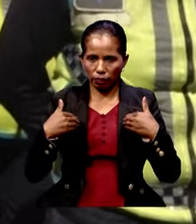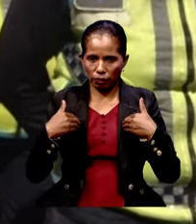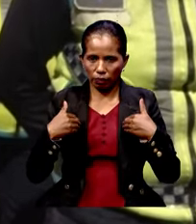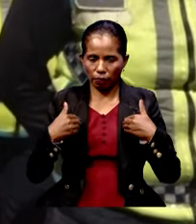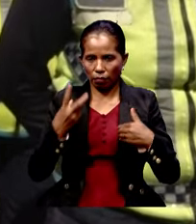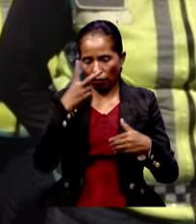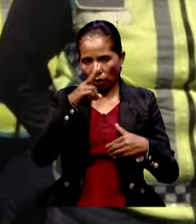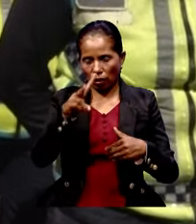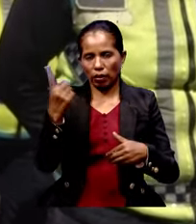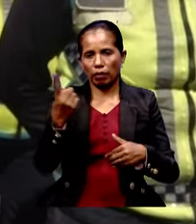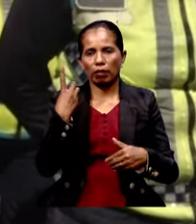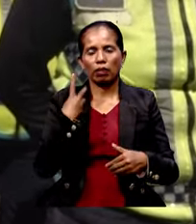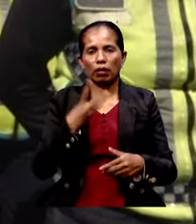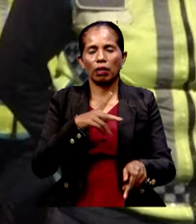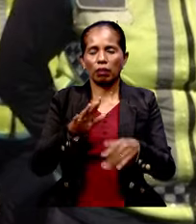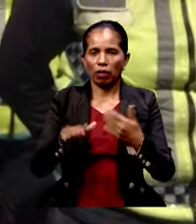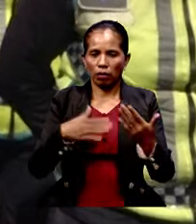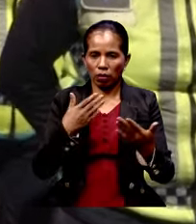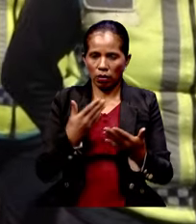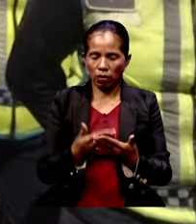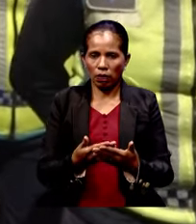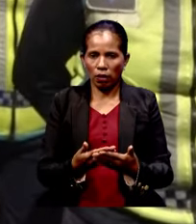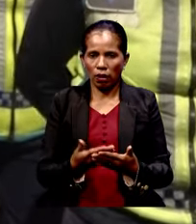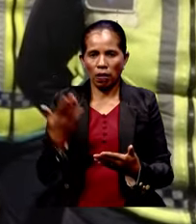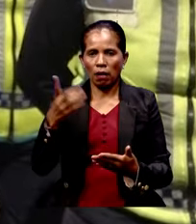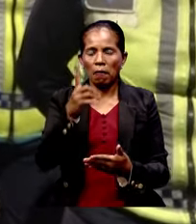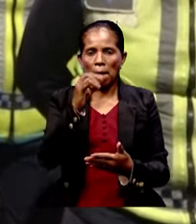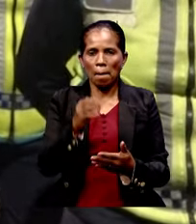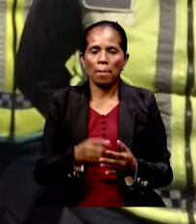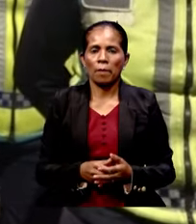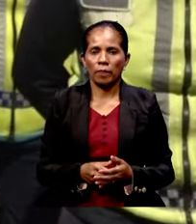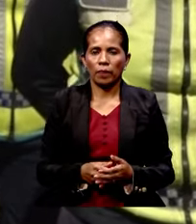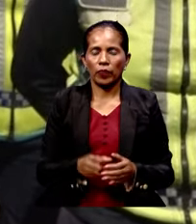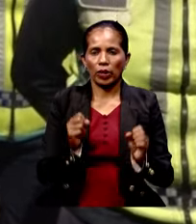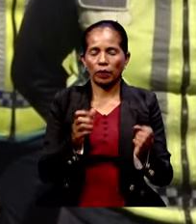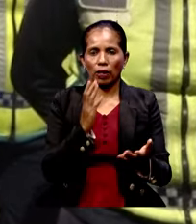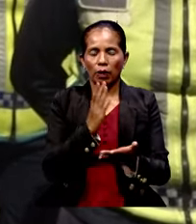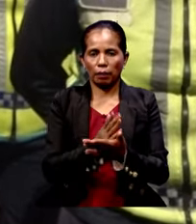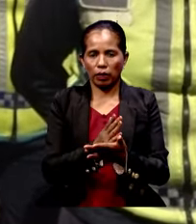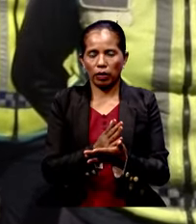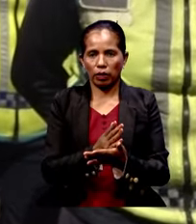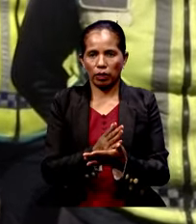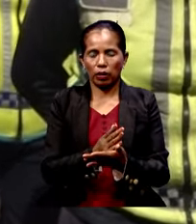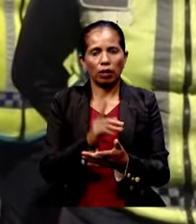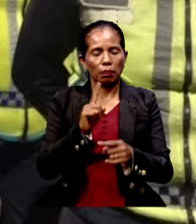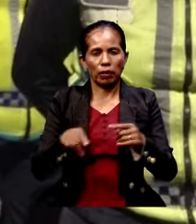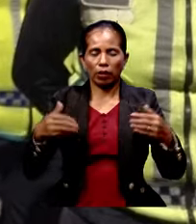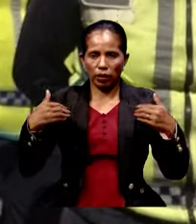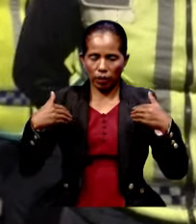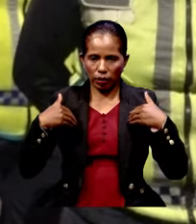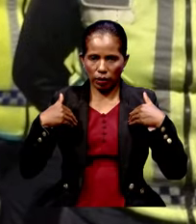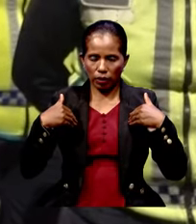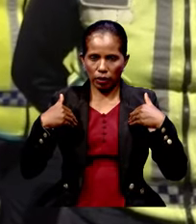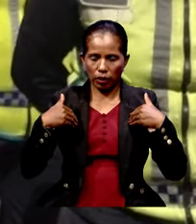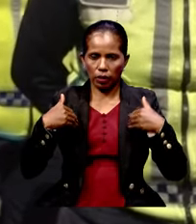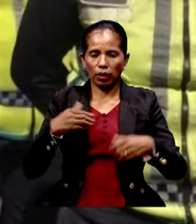na patin ita ne transitu sira halo sipi na patin ia kapital dili atunune bele halo prevenção ba asiden sira ne bemak